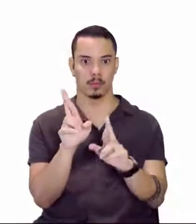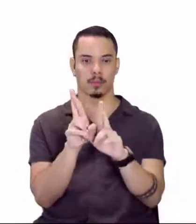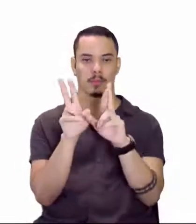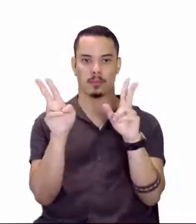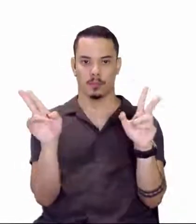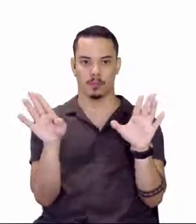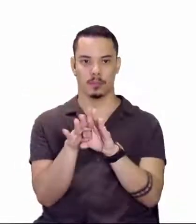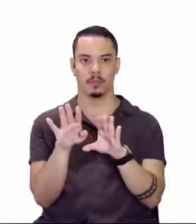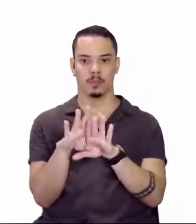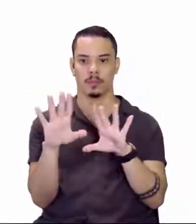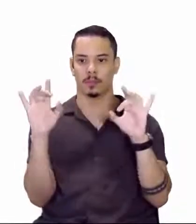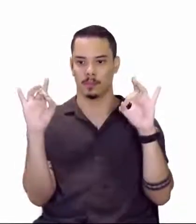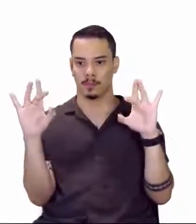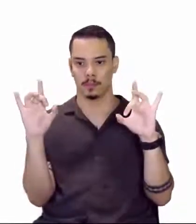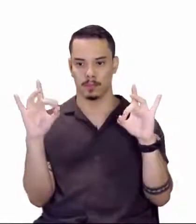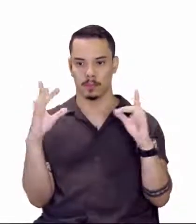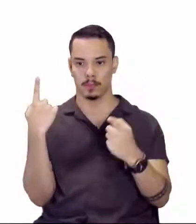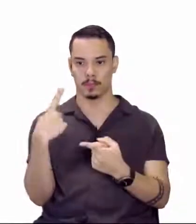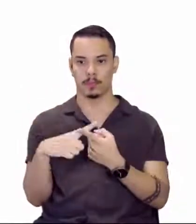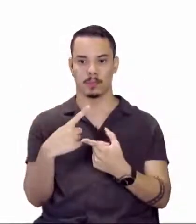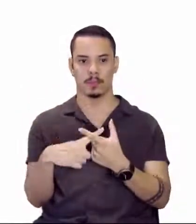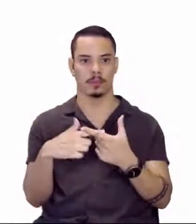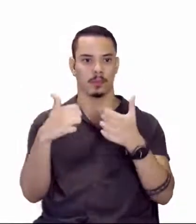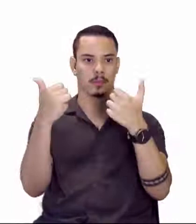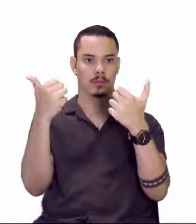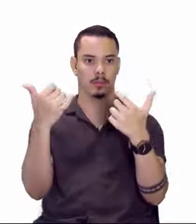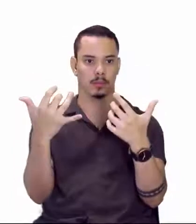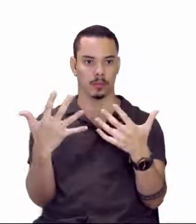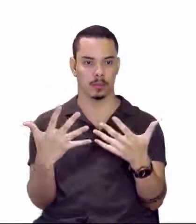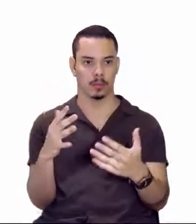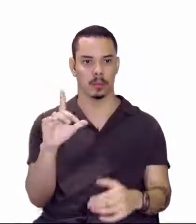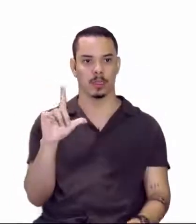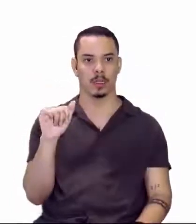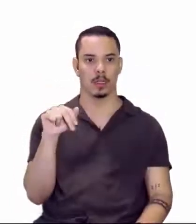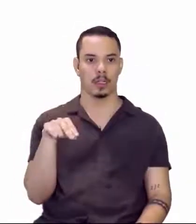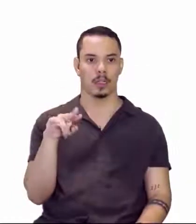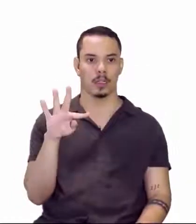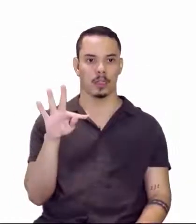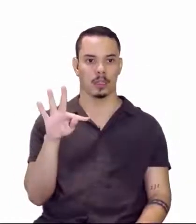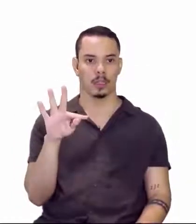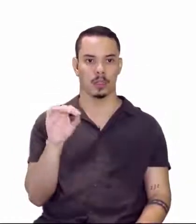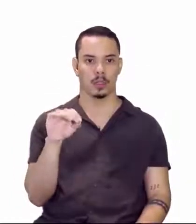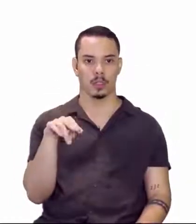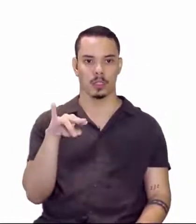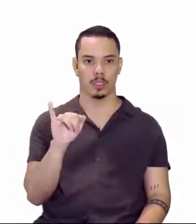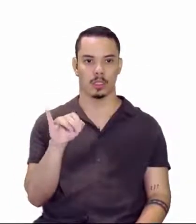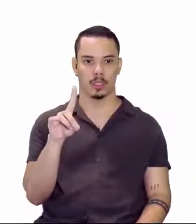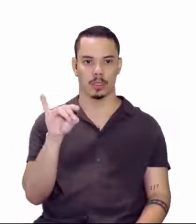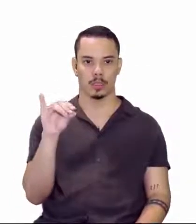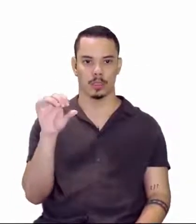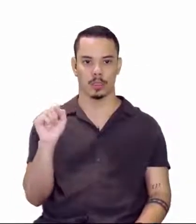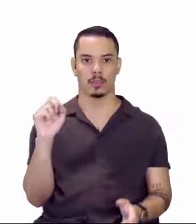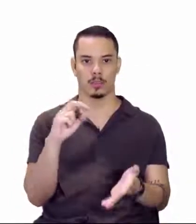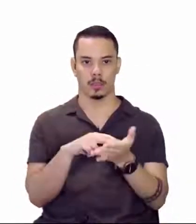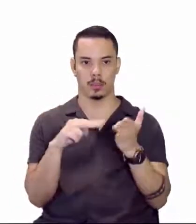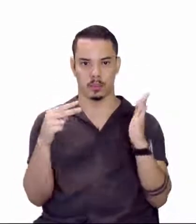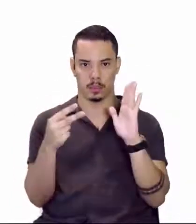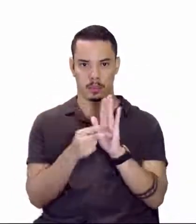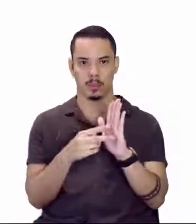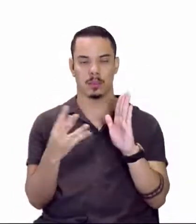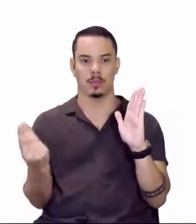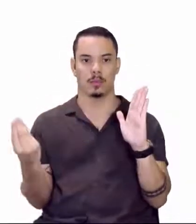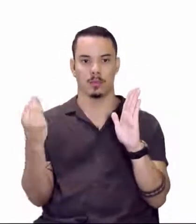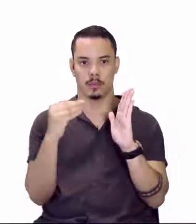diferentes, que são chamados lantanídeos, porque representa o átomo de lantânio. E